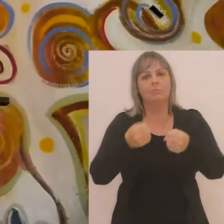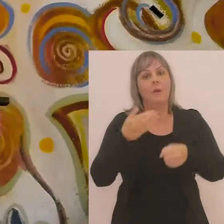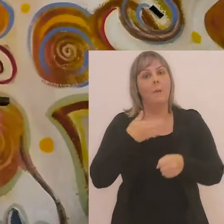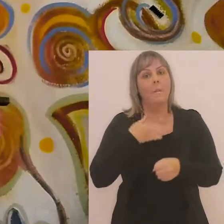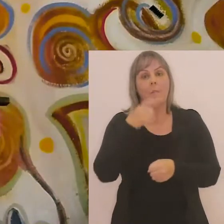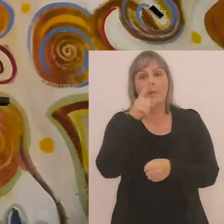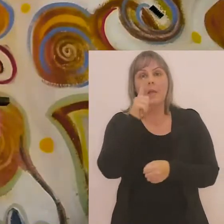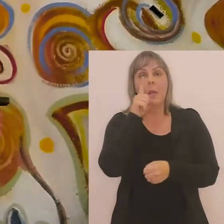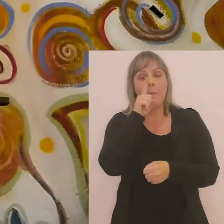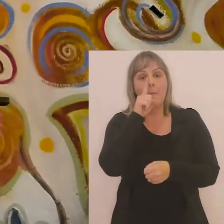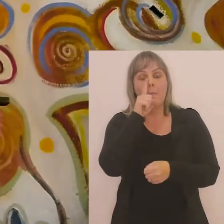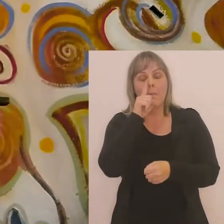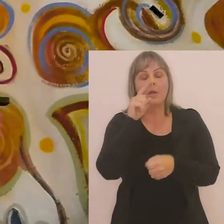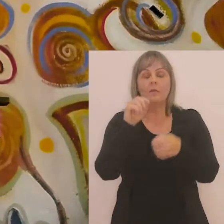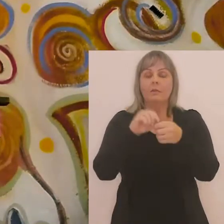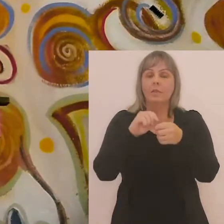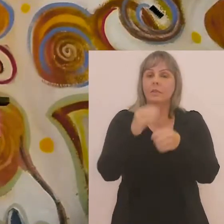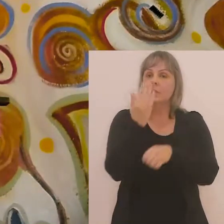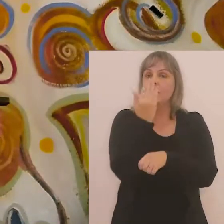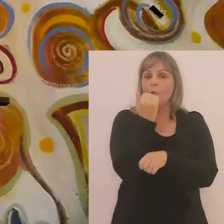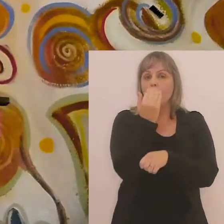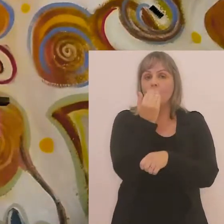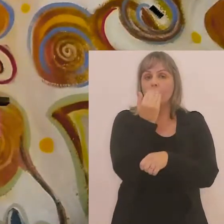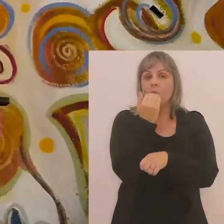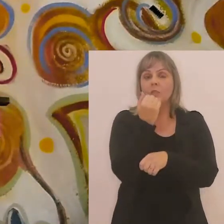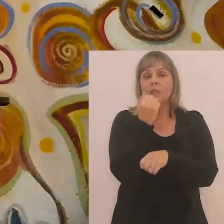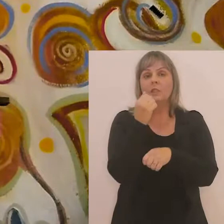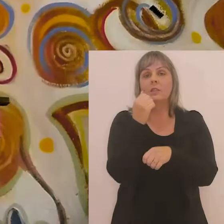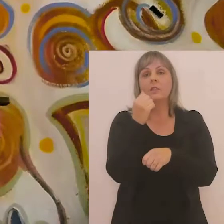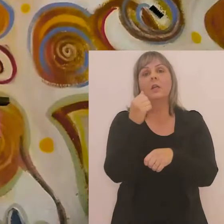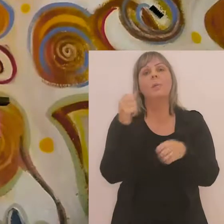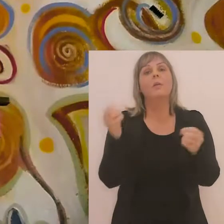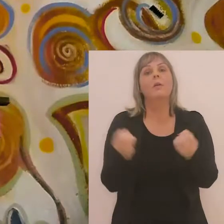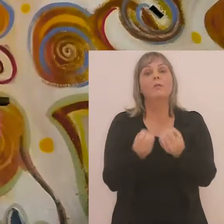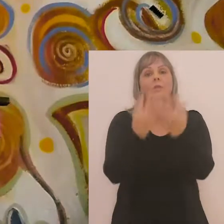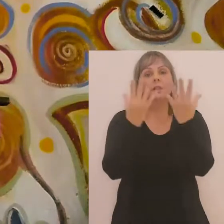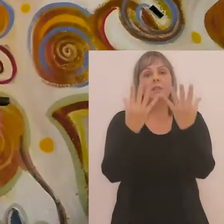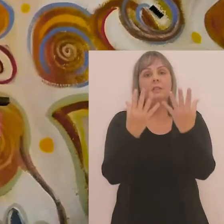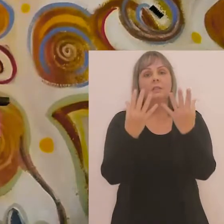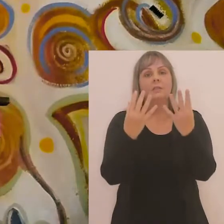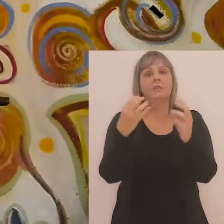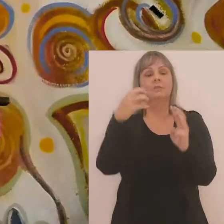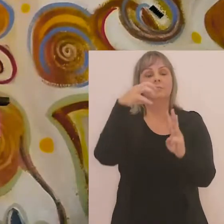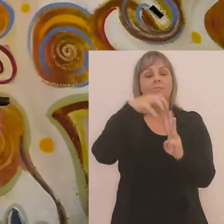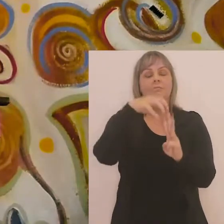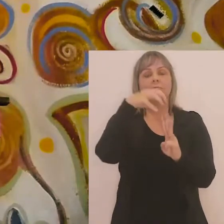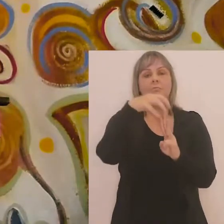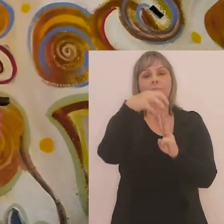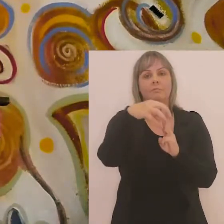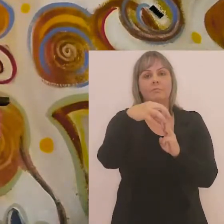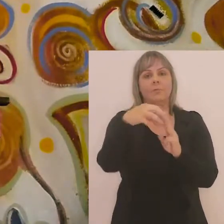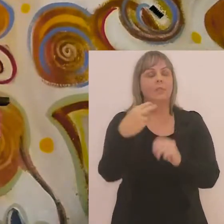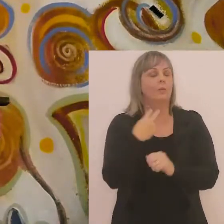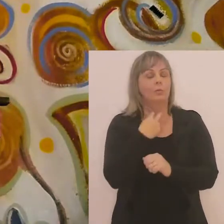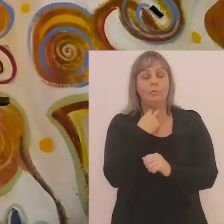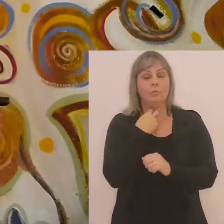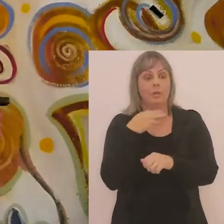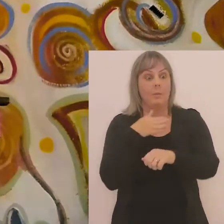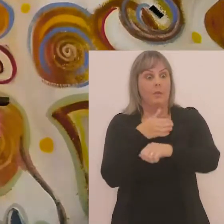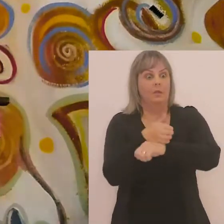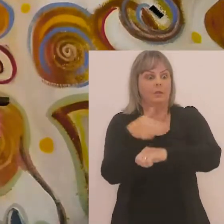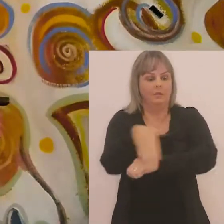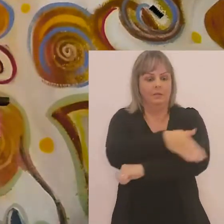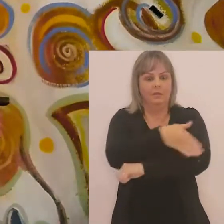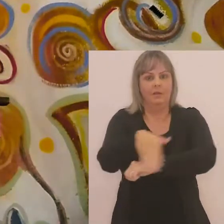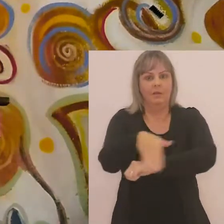mãe fazia fazer comida só para as festas de reis e não podia passar uma Folia na rua meu